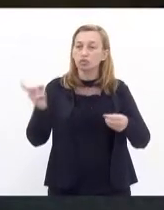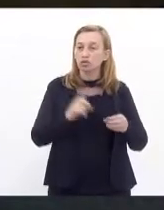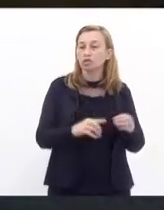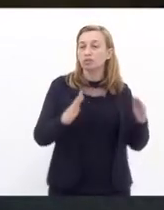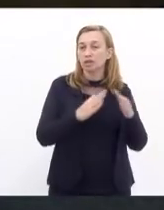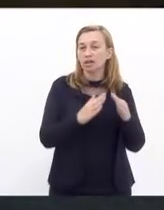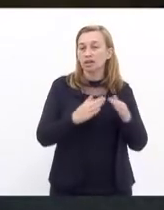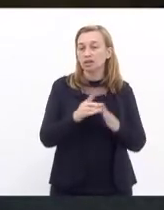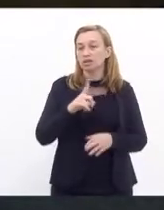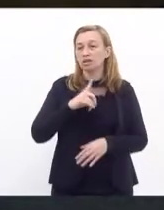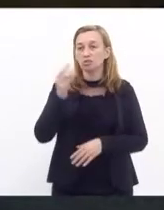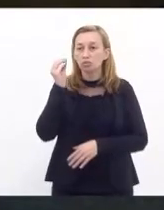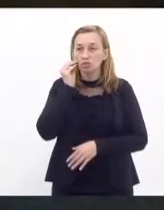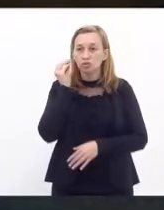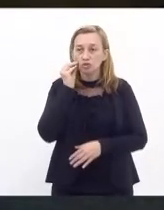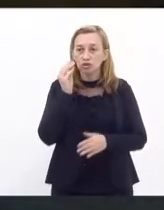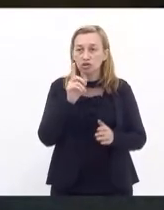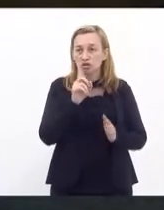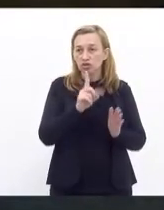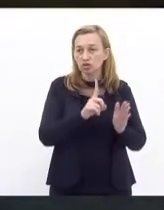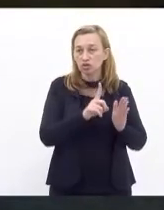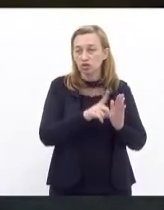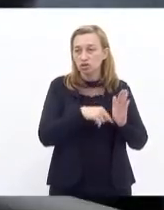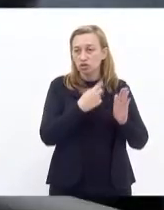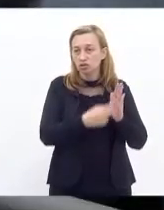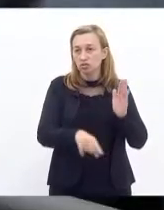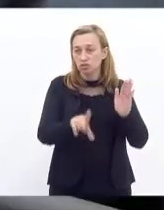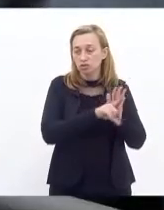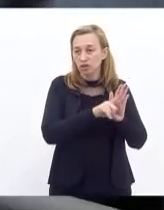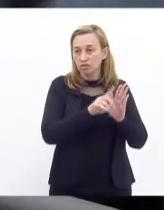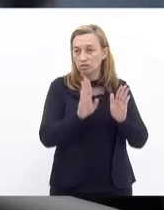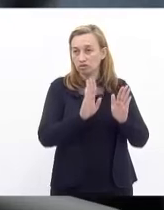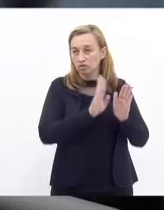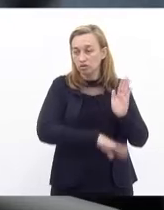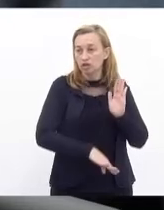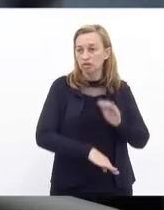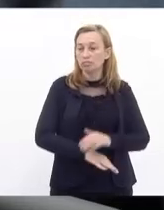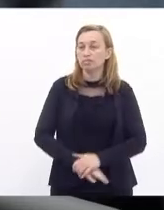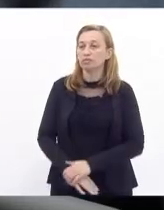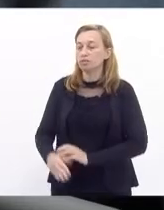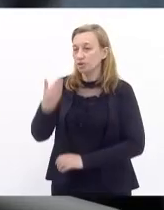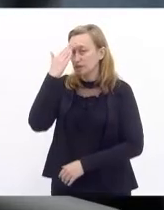nós teremos a oportunidade de derrubar esse veto. Muito obrigada.